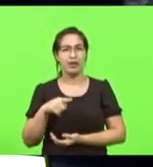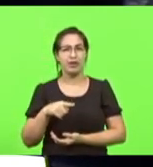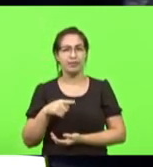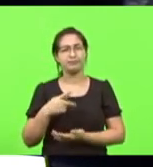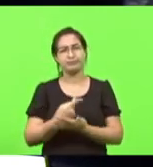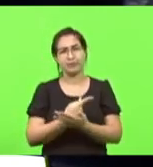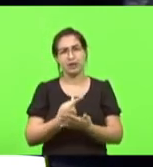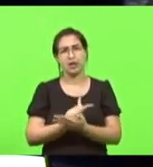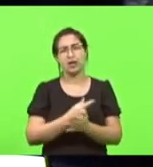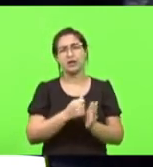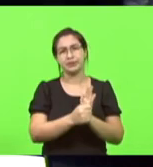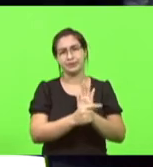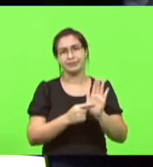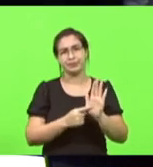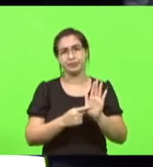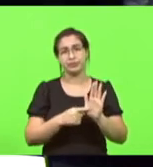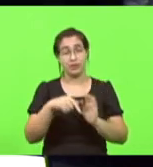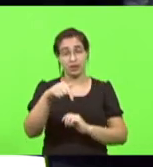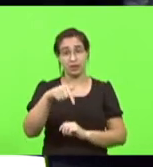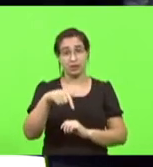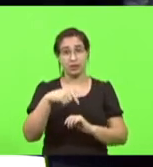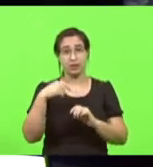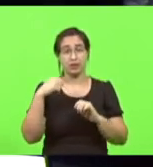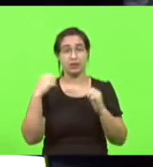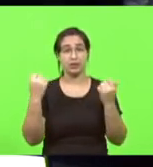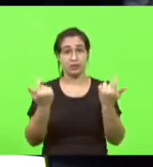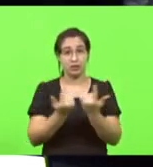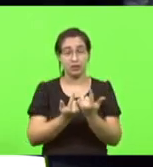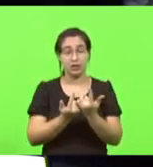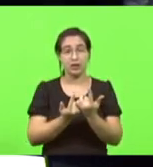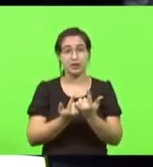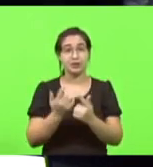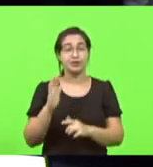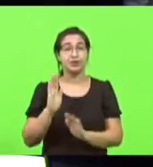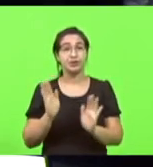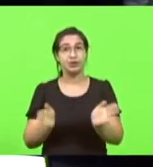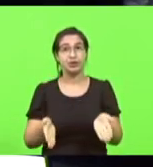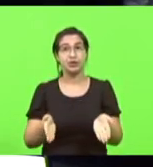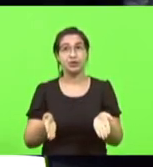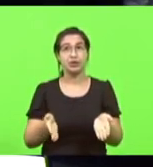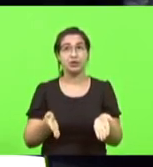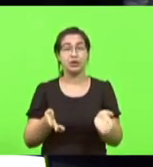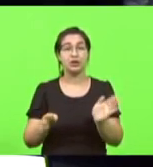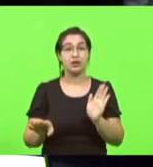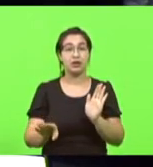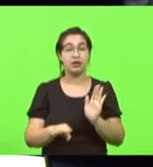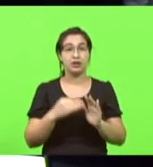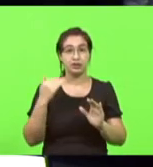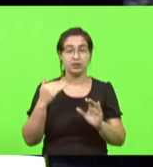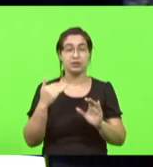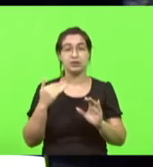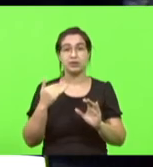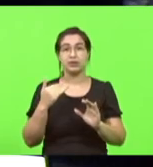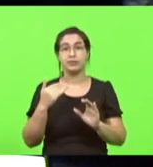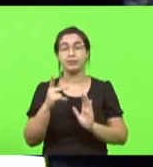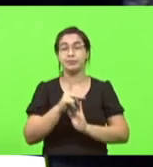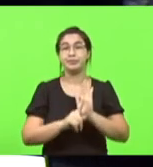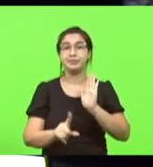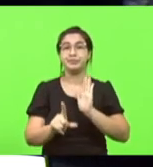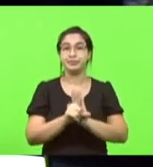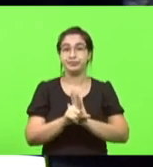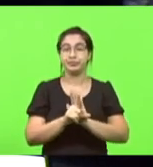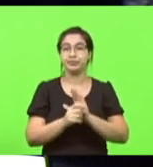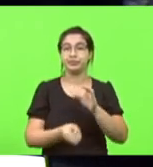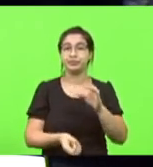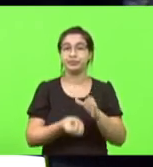veto, né? Inclusive, aqui no parlamento, recentemente, nós também recebemos do governo o projeto de lei que